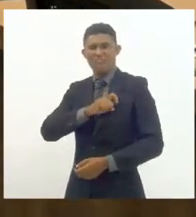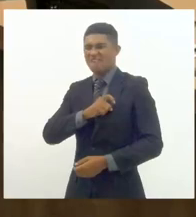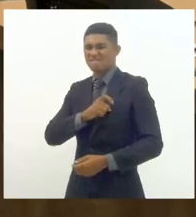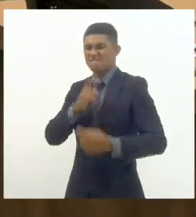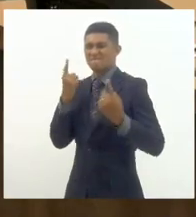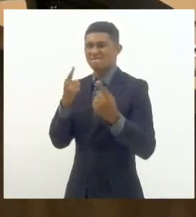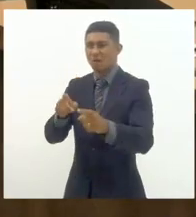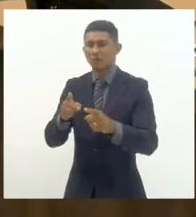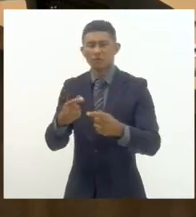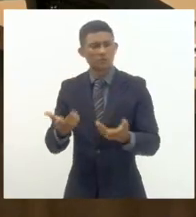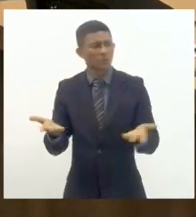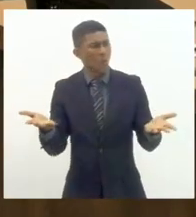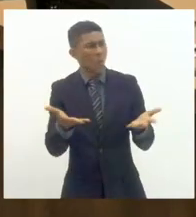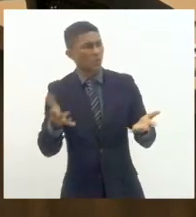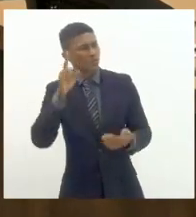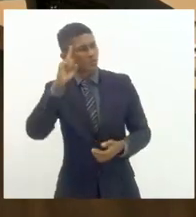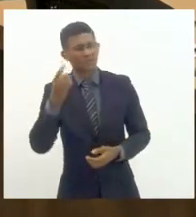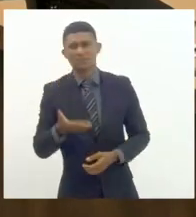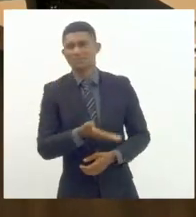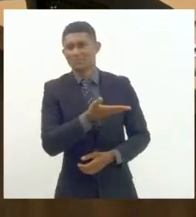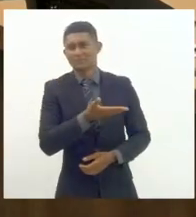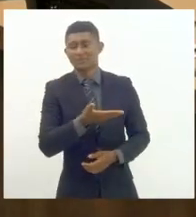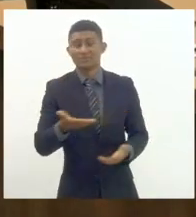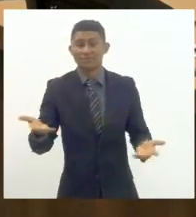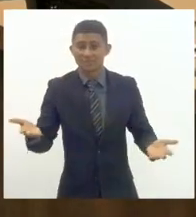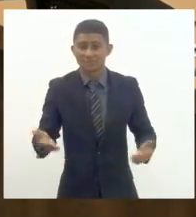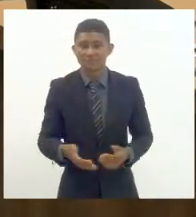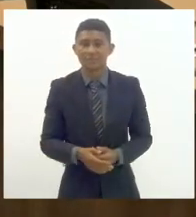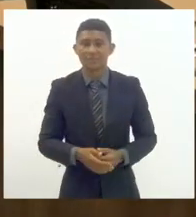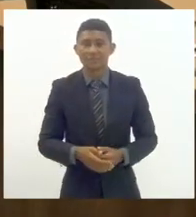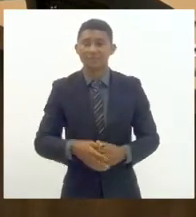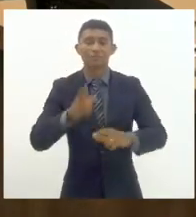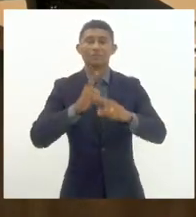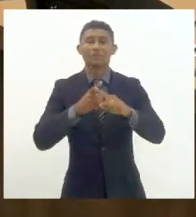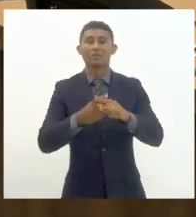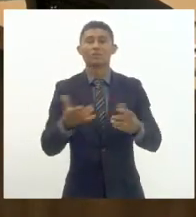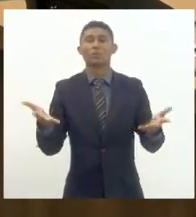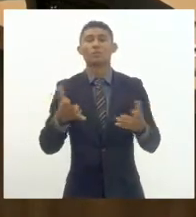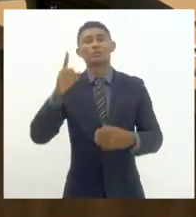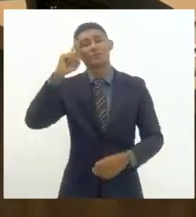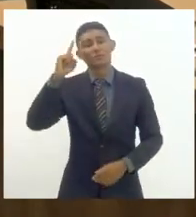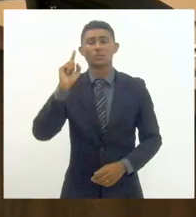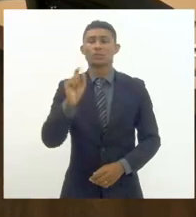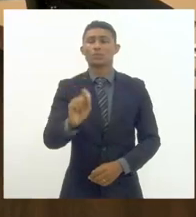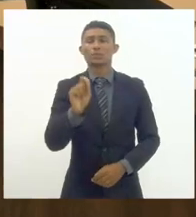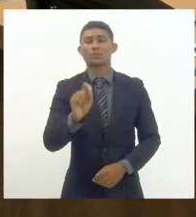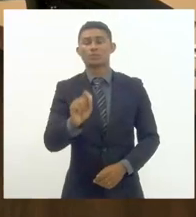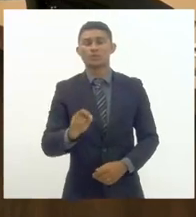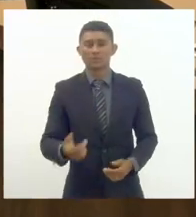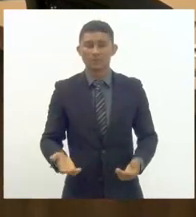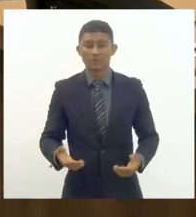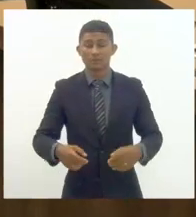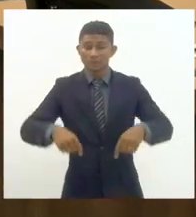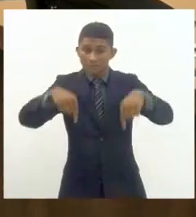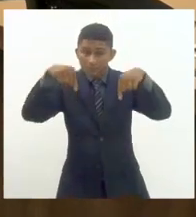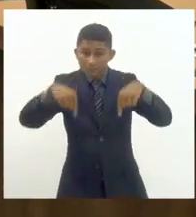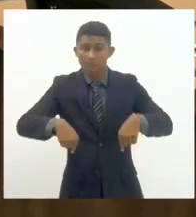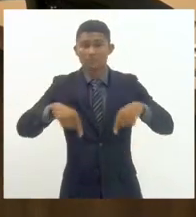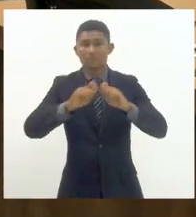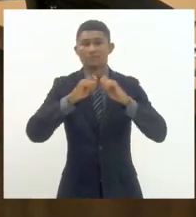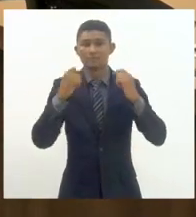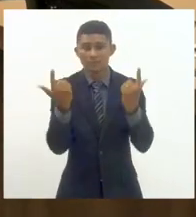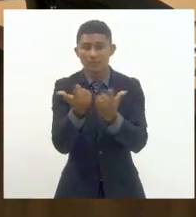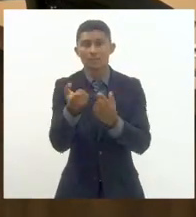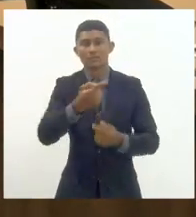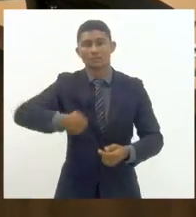muito simbólico no dia de hoje, em especial porque esse é o dia, senhor presidente, que nessa casa vamos